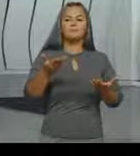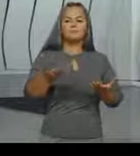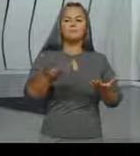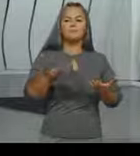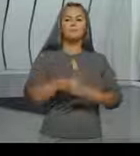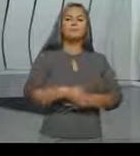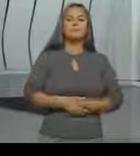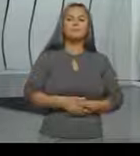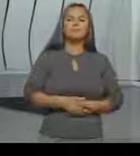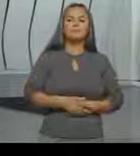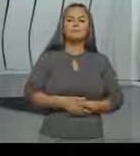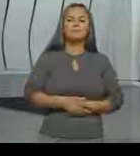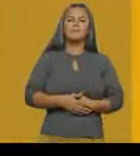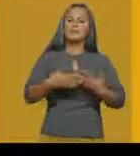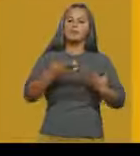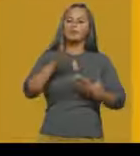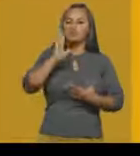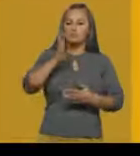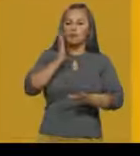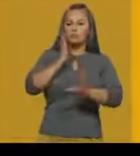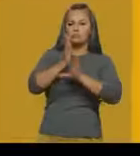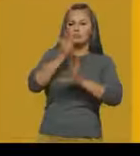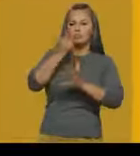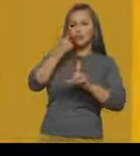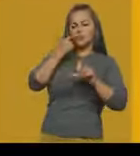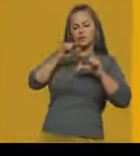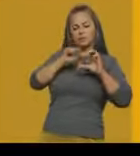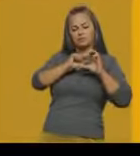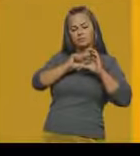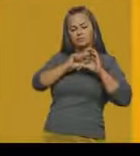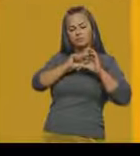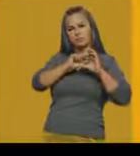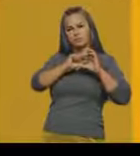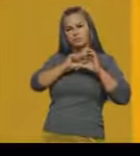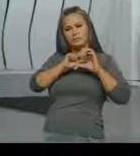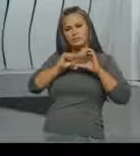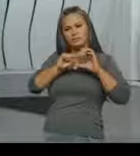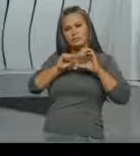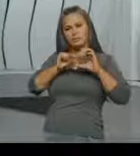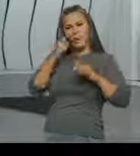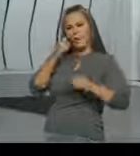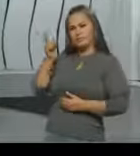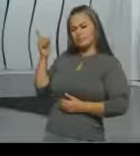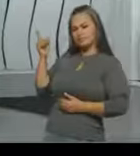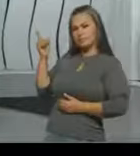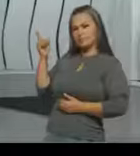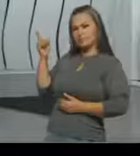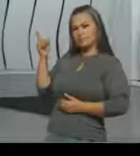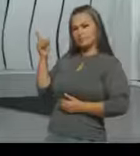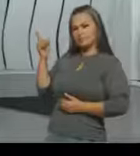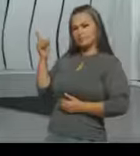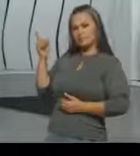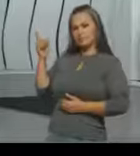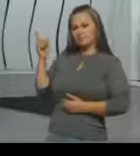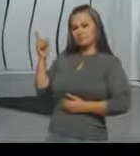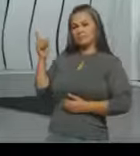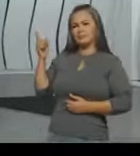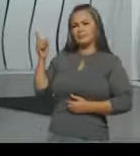Outra coisa, então o meu R aqui é o raio, certo? Olha esse aqui. Presta atenção. Eu coloquei uma